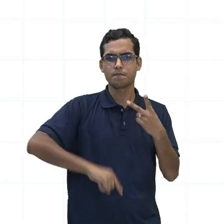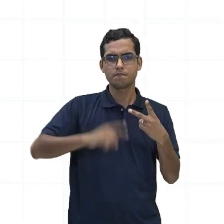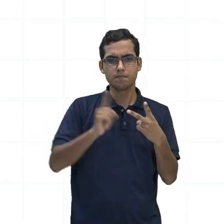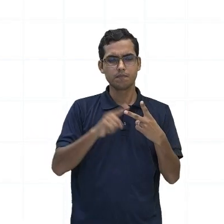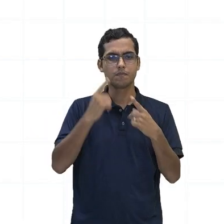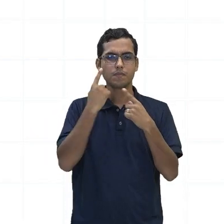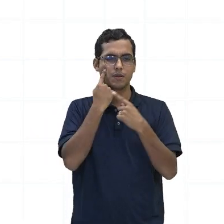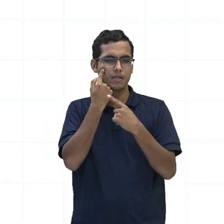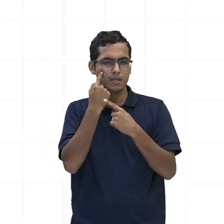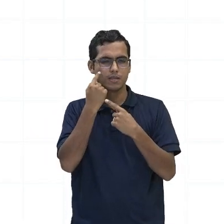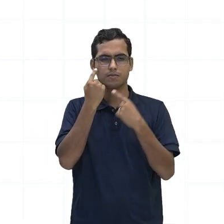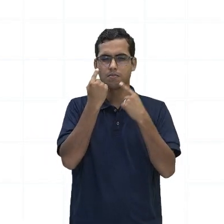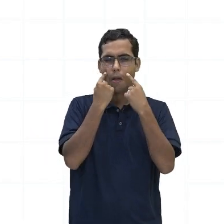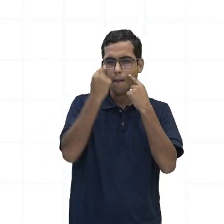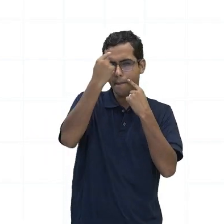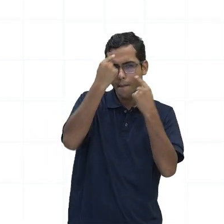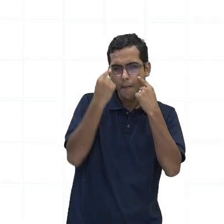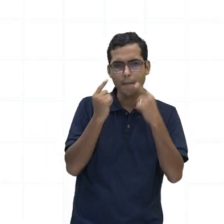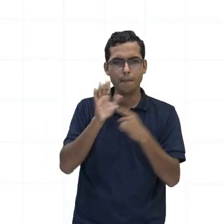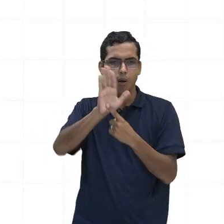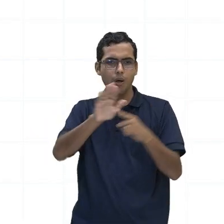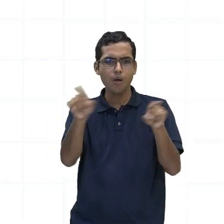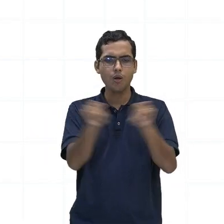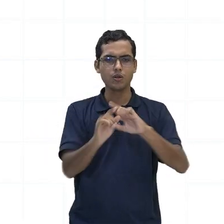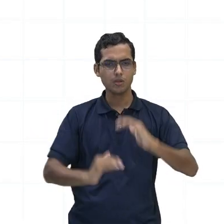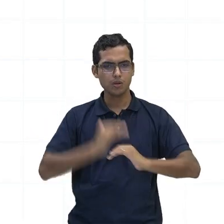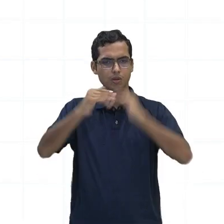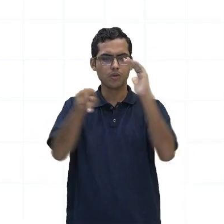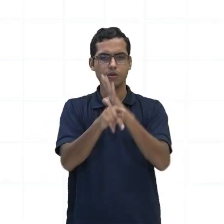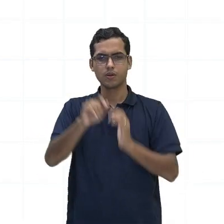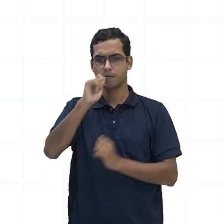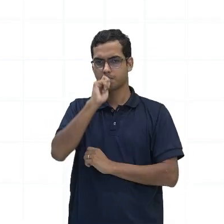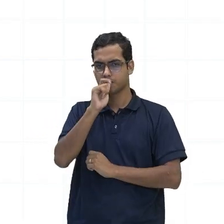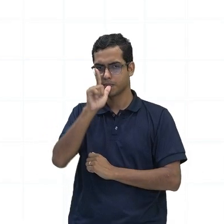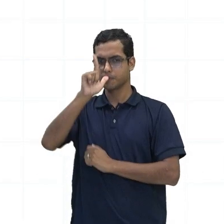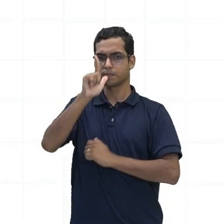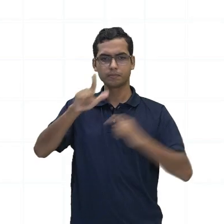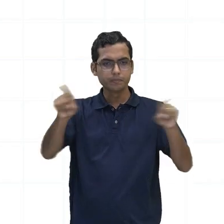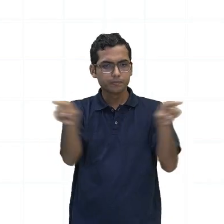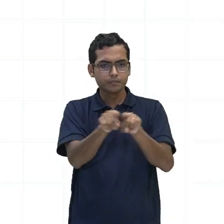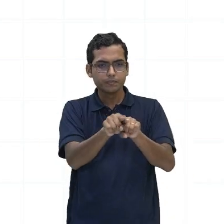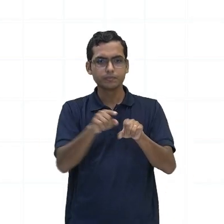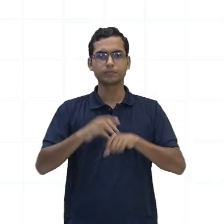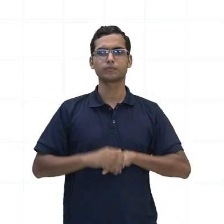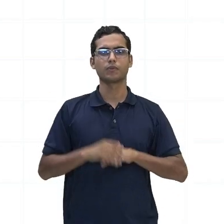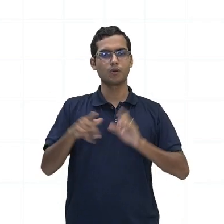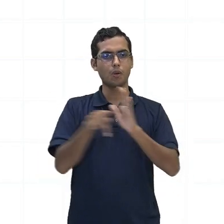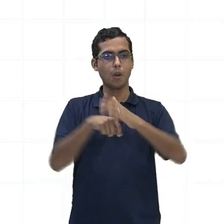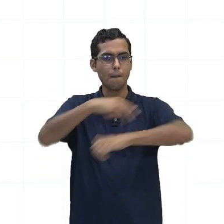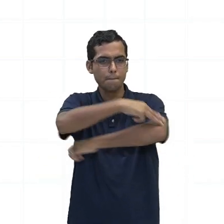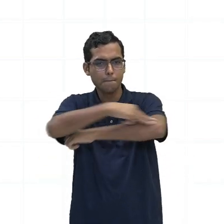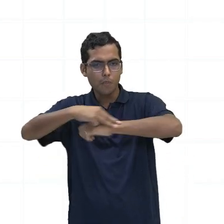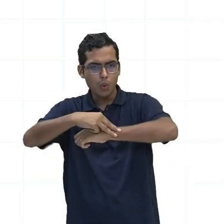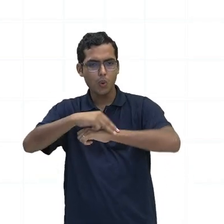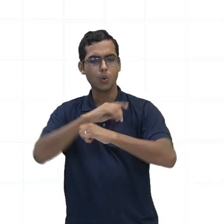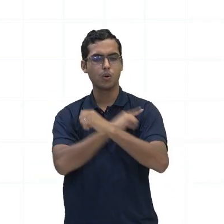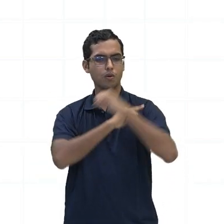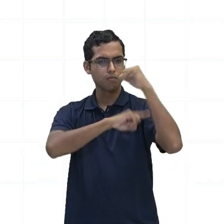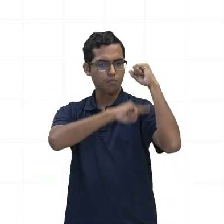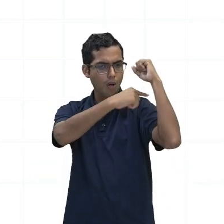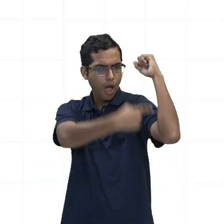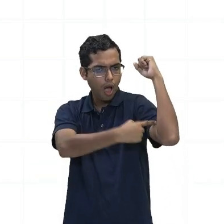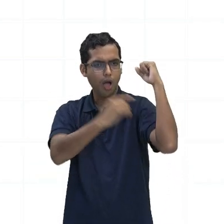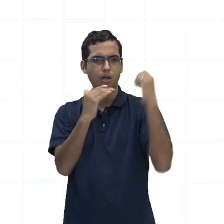desenvolvimento dos órgãos sexuais, desenvolvimento dos músculos, aumento da pilosidade na cara e no corpo, né, que são os